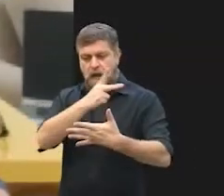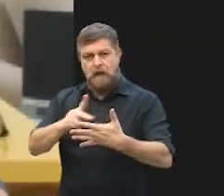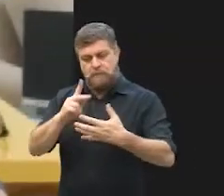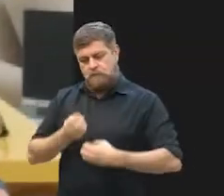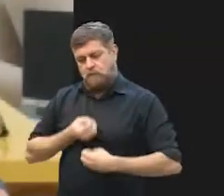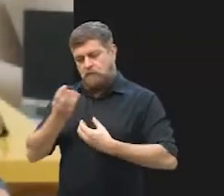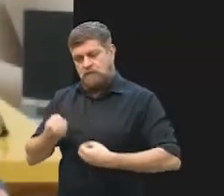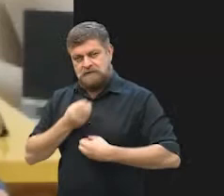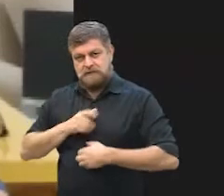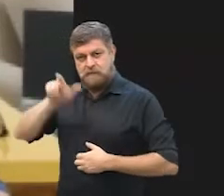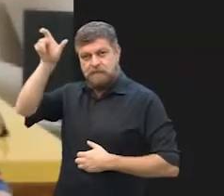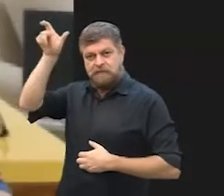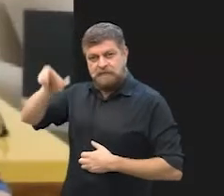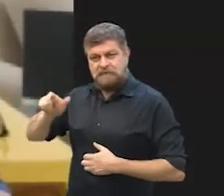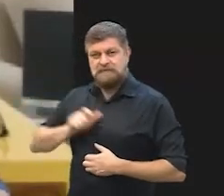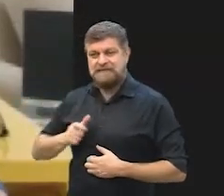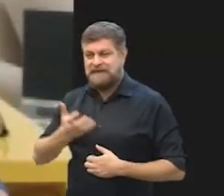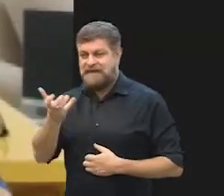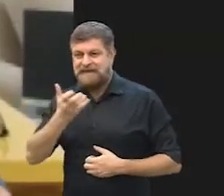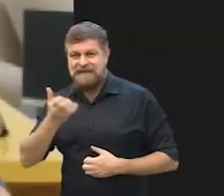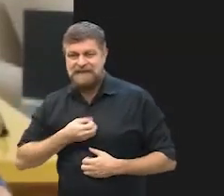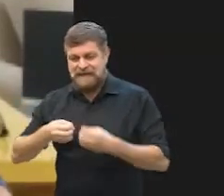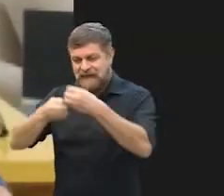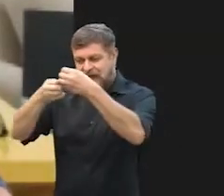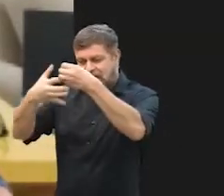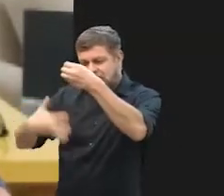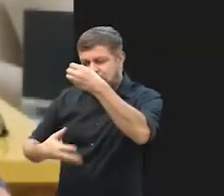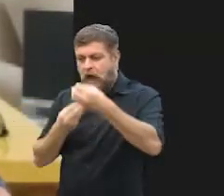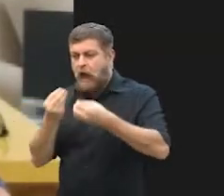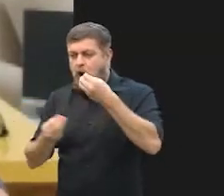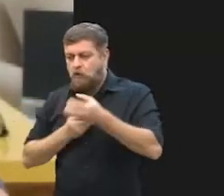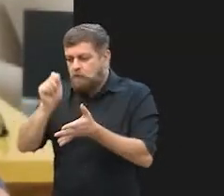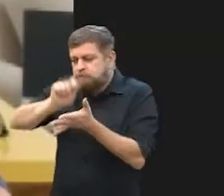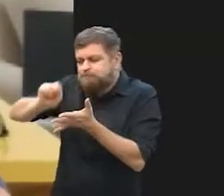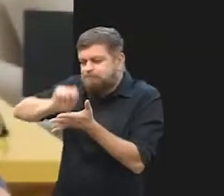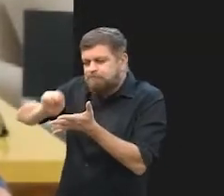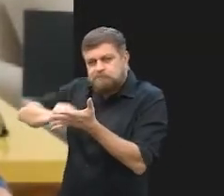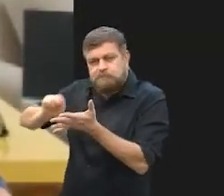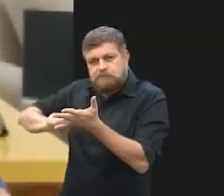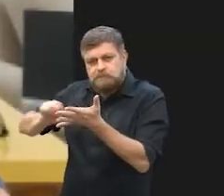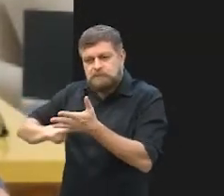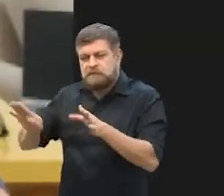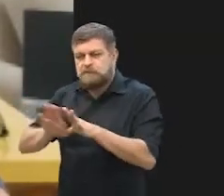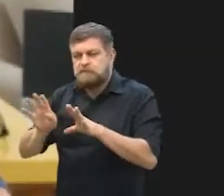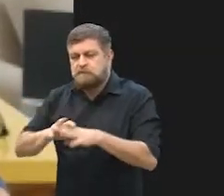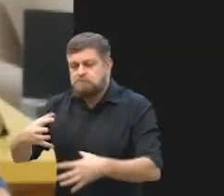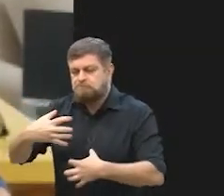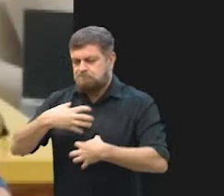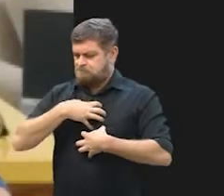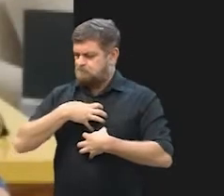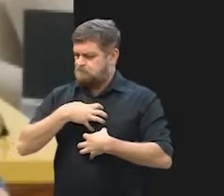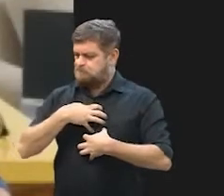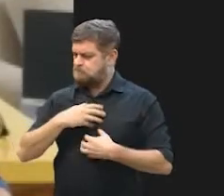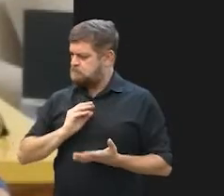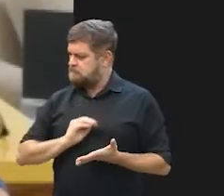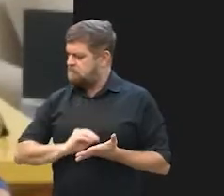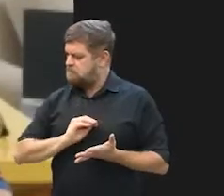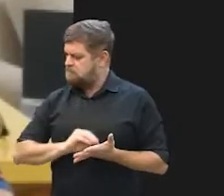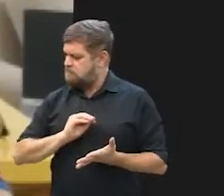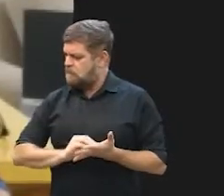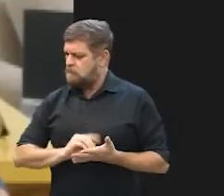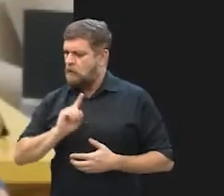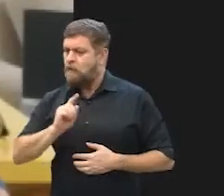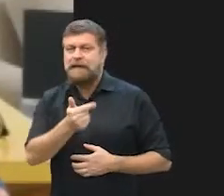vários autores que tentam descrever o seu processo de escrita, inclusive a sua falta de inspiração, ou daquilo que